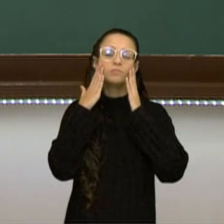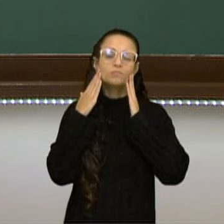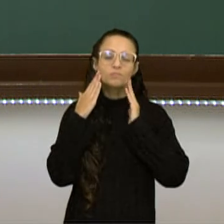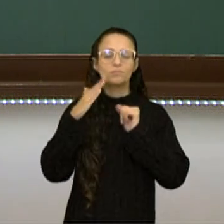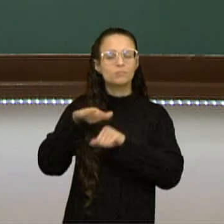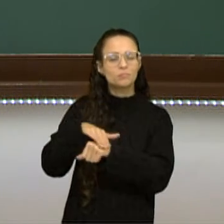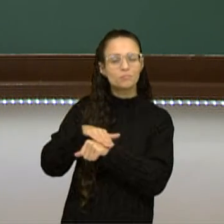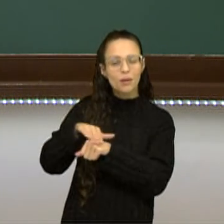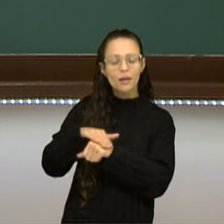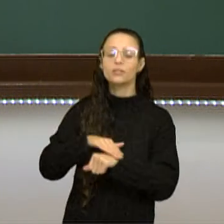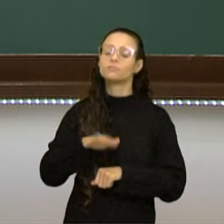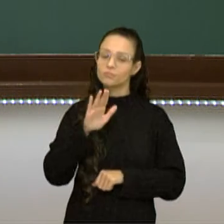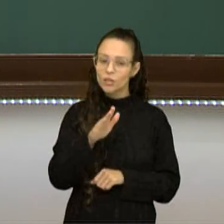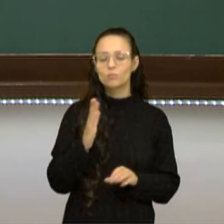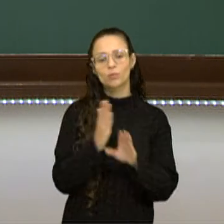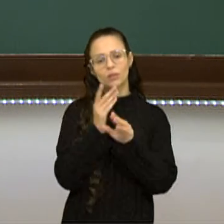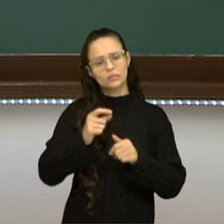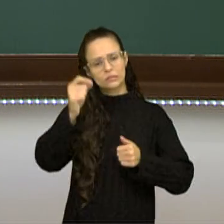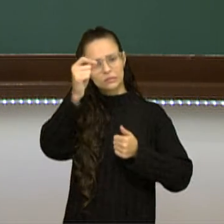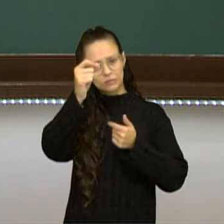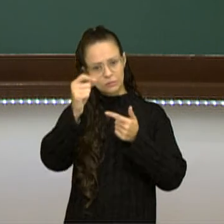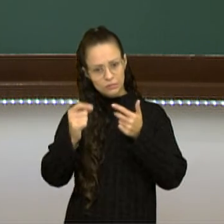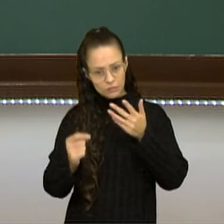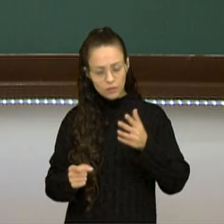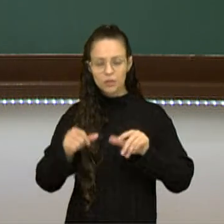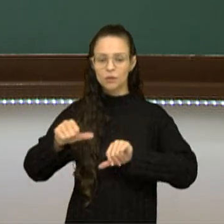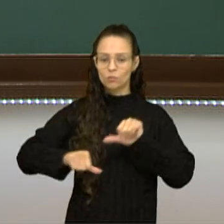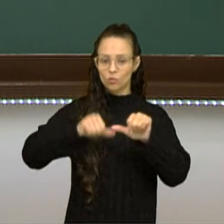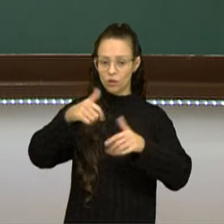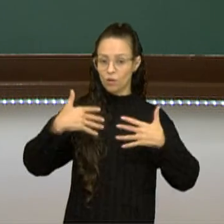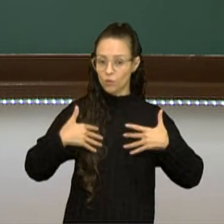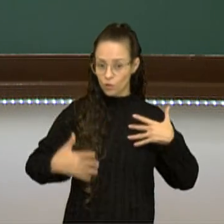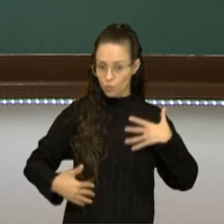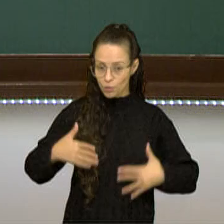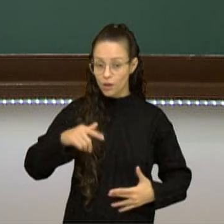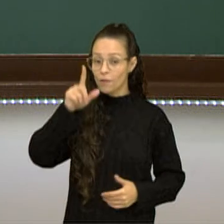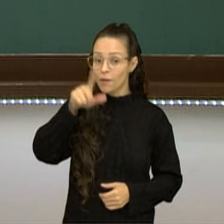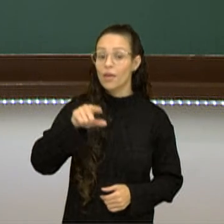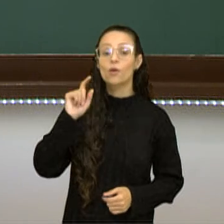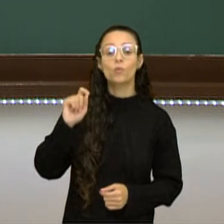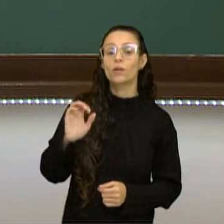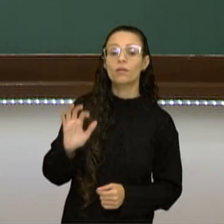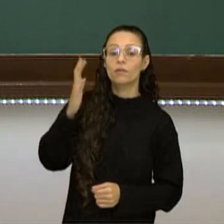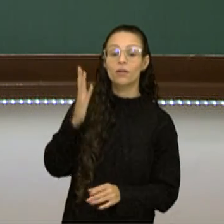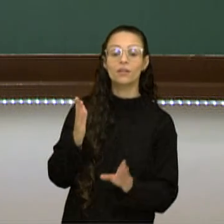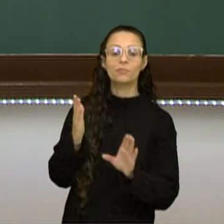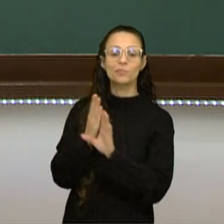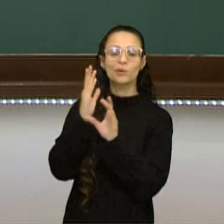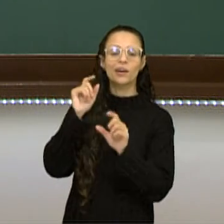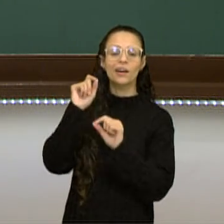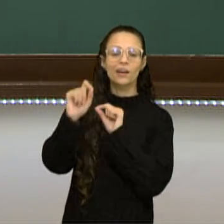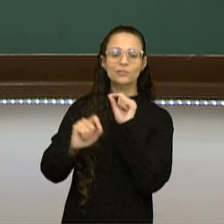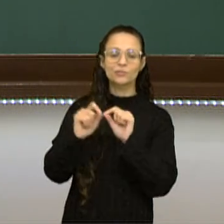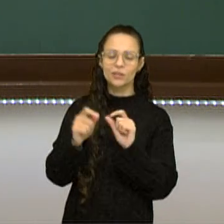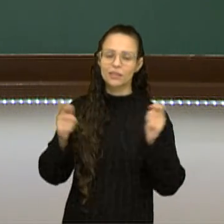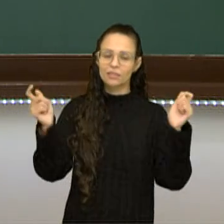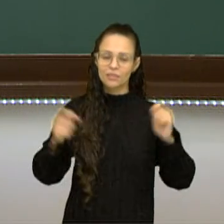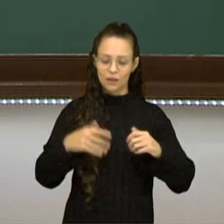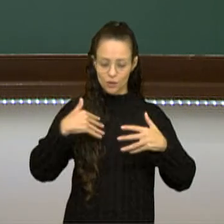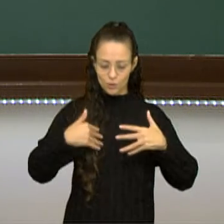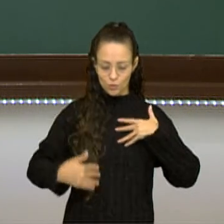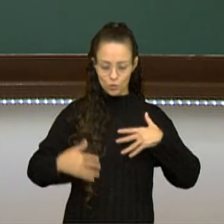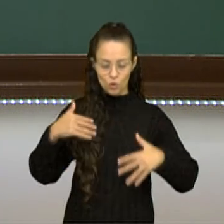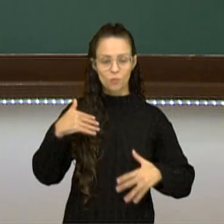isso, todas essas mudanças corporais que acontecem, lembra aí que elas estão acontecendo para permitir que o nosso